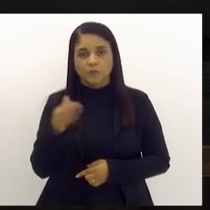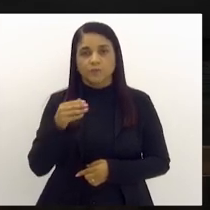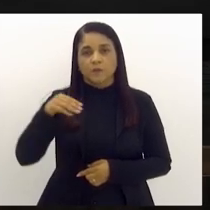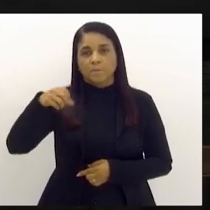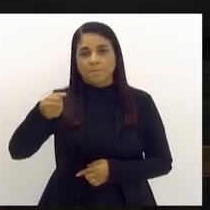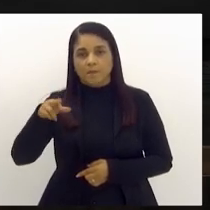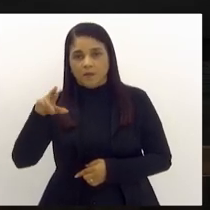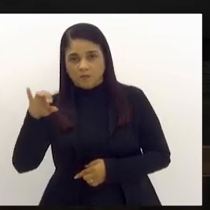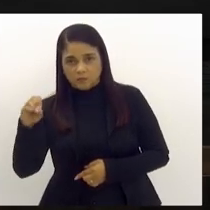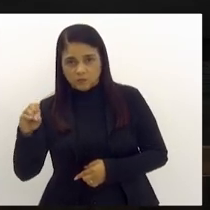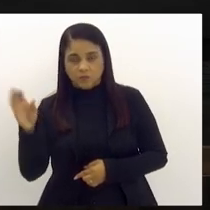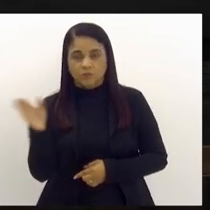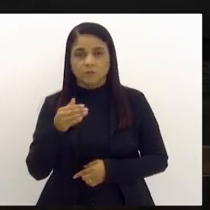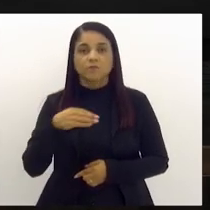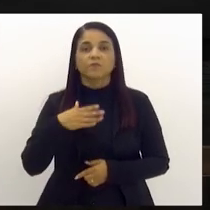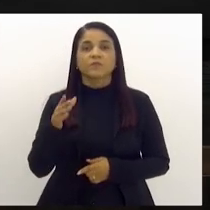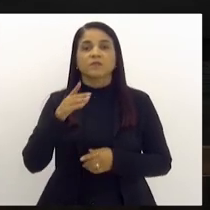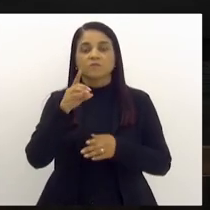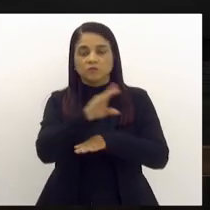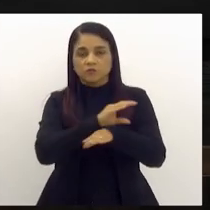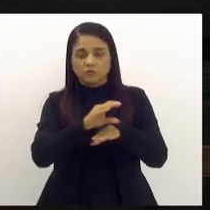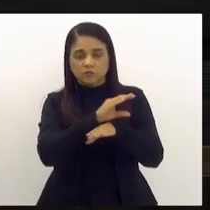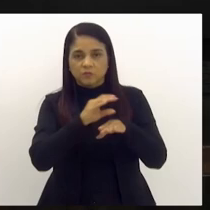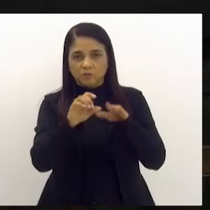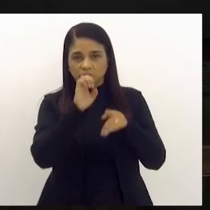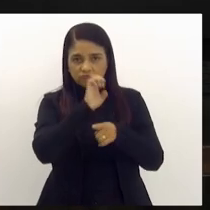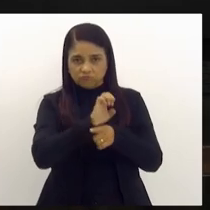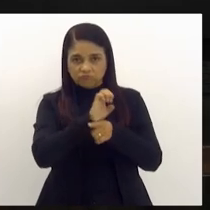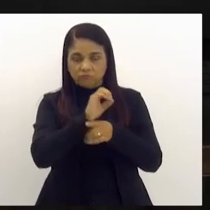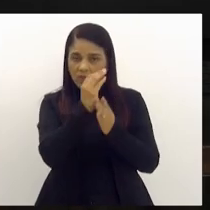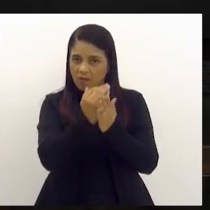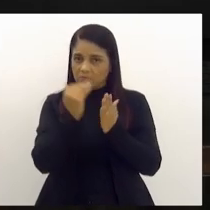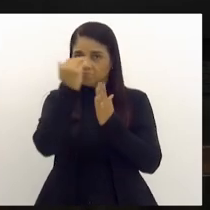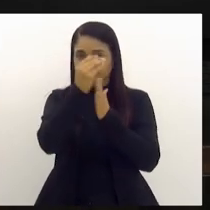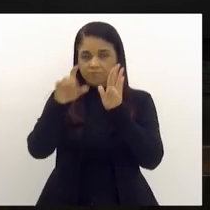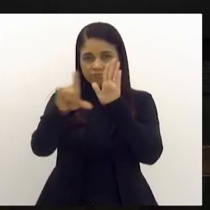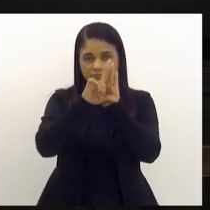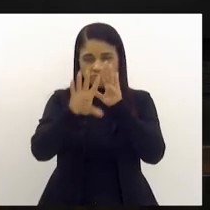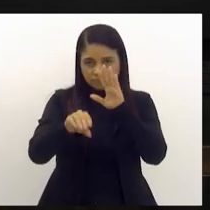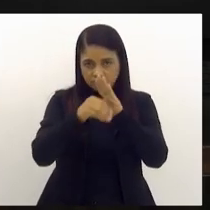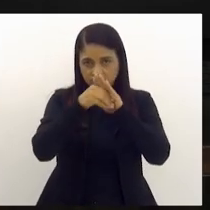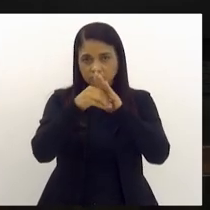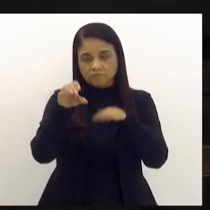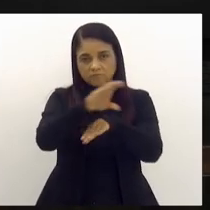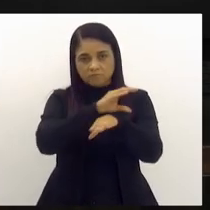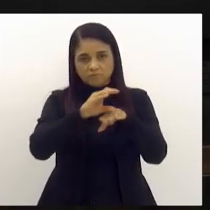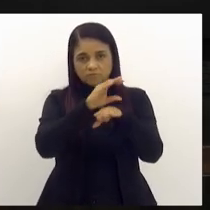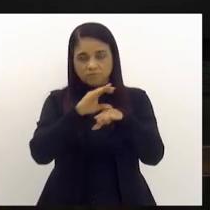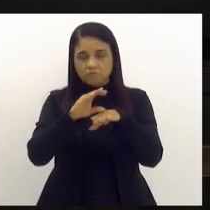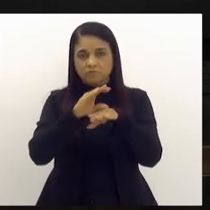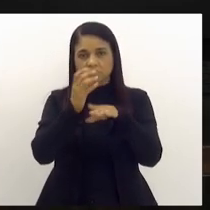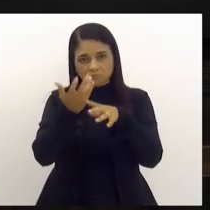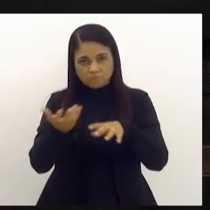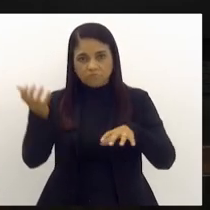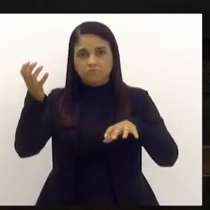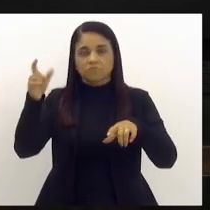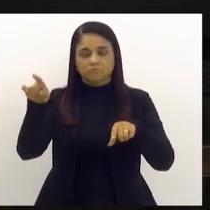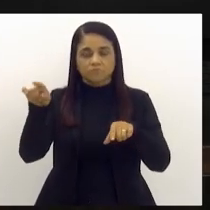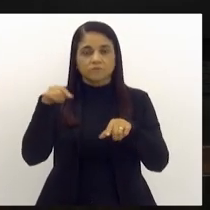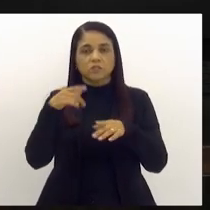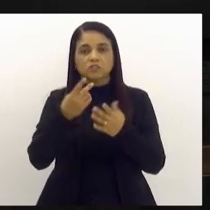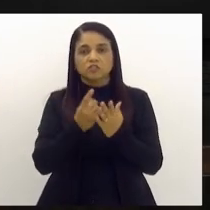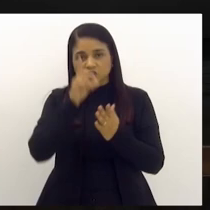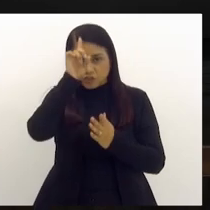que adapta a Constituição do Estado à Lei Maior em virtude das emendas à Constituição da República sobre o Direito